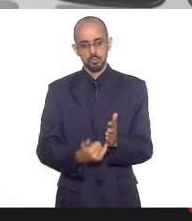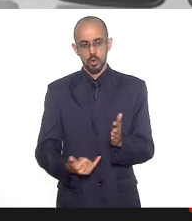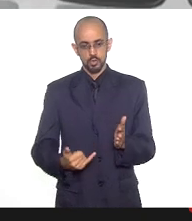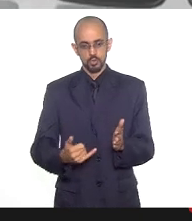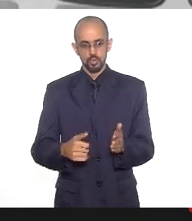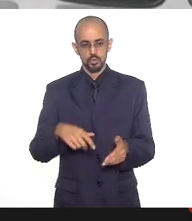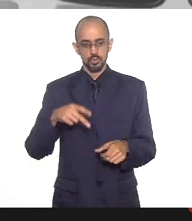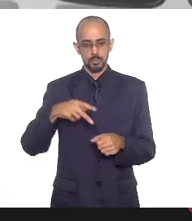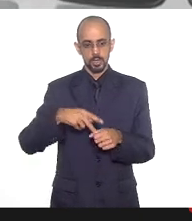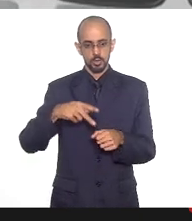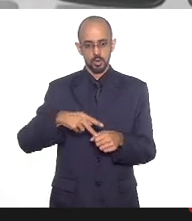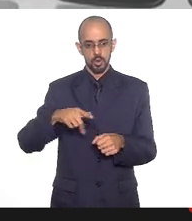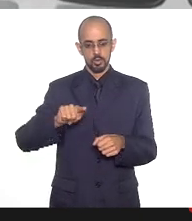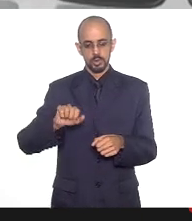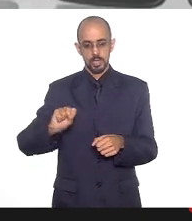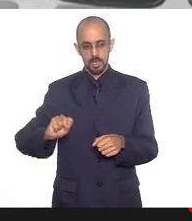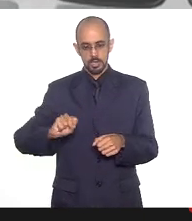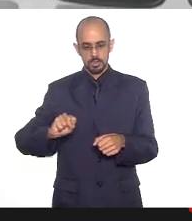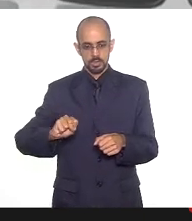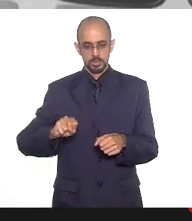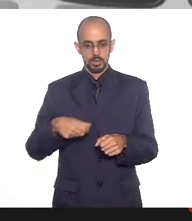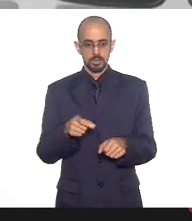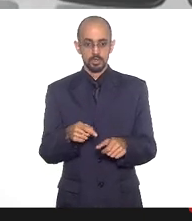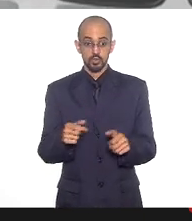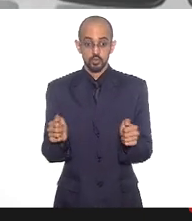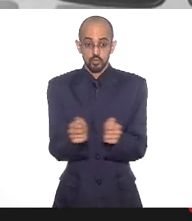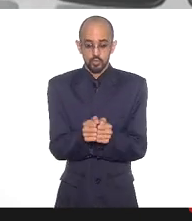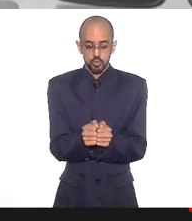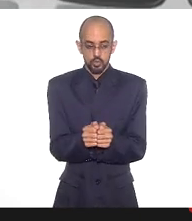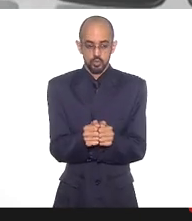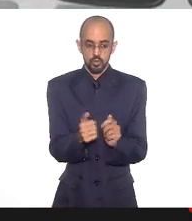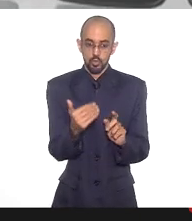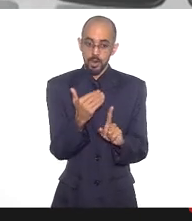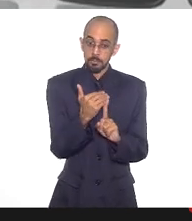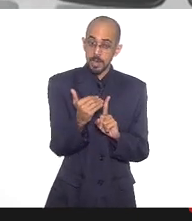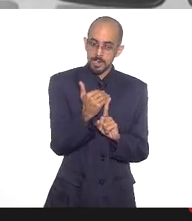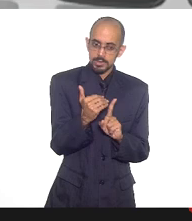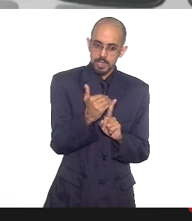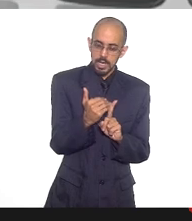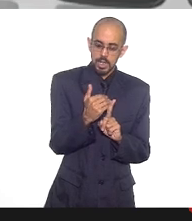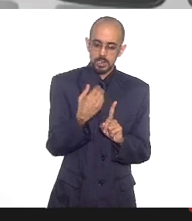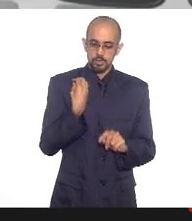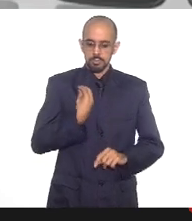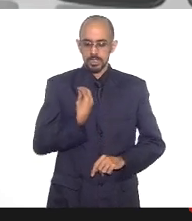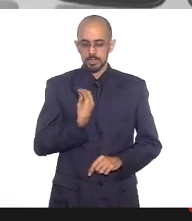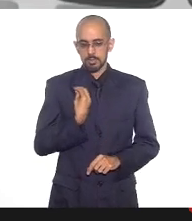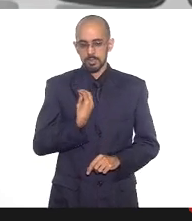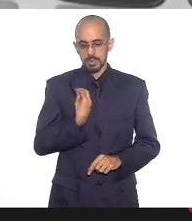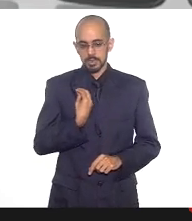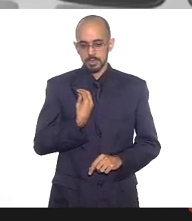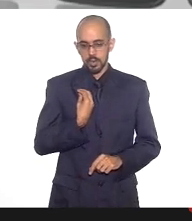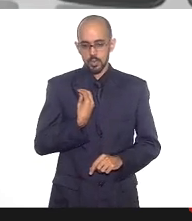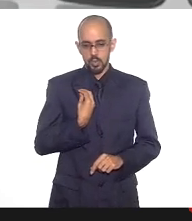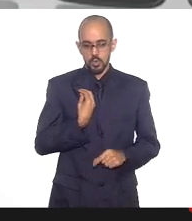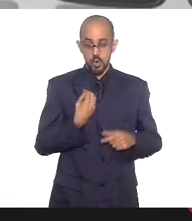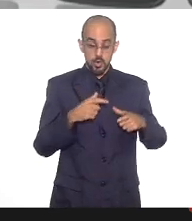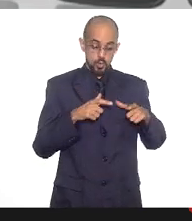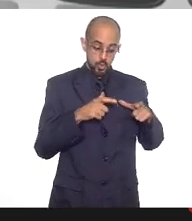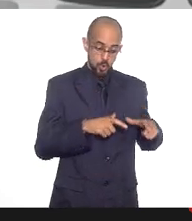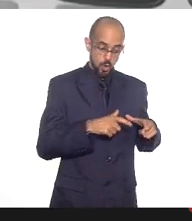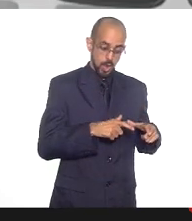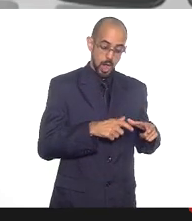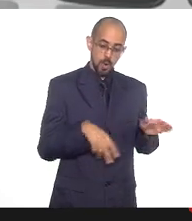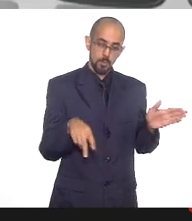gás associada a parcela de participação da área sujeita